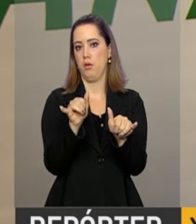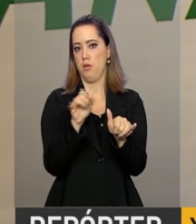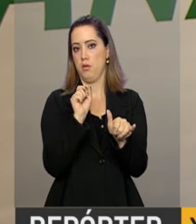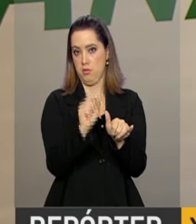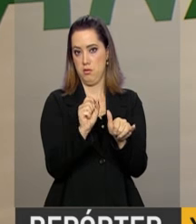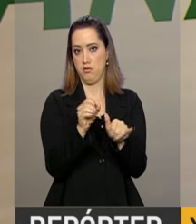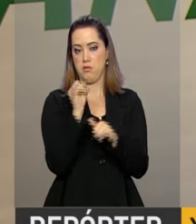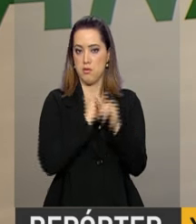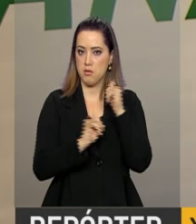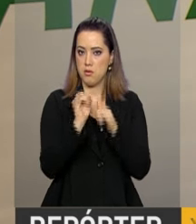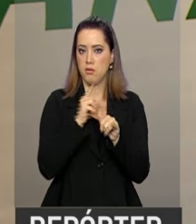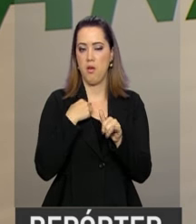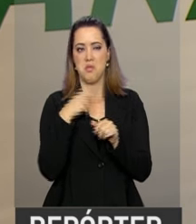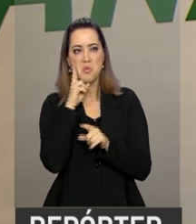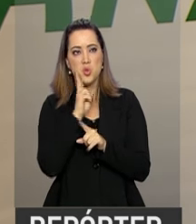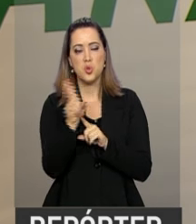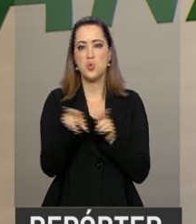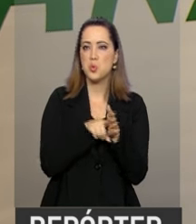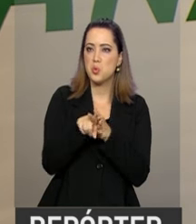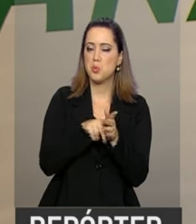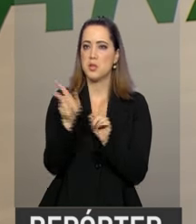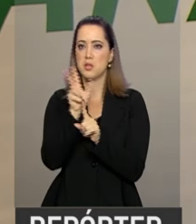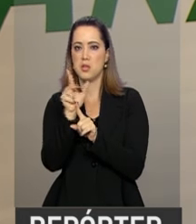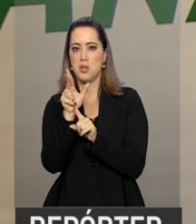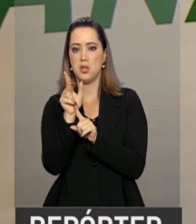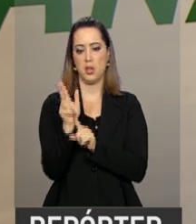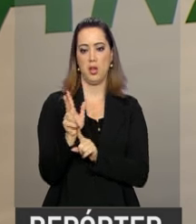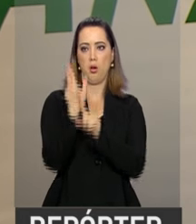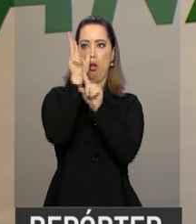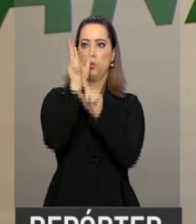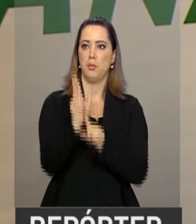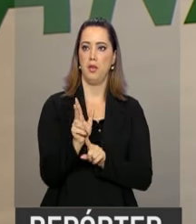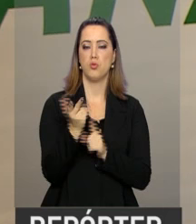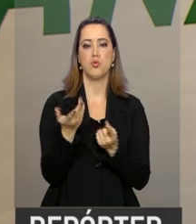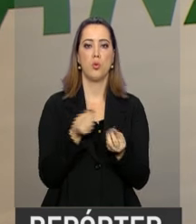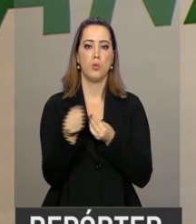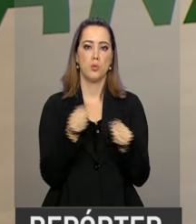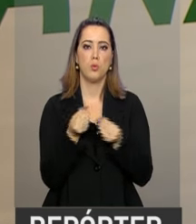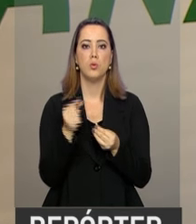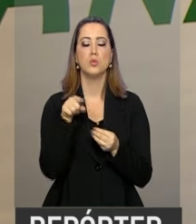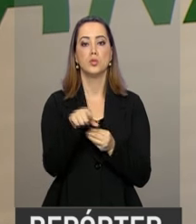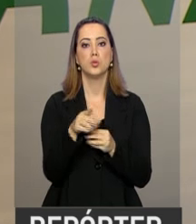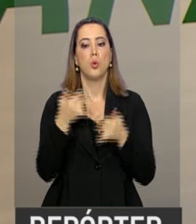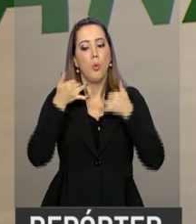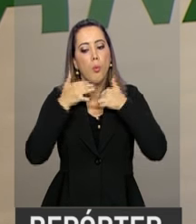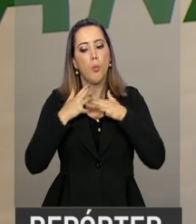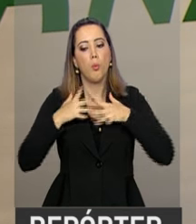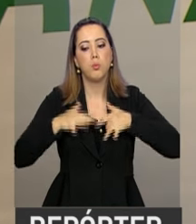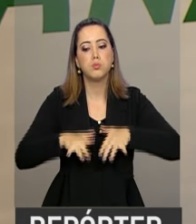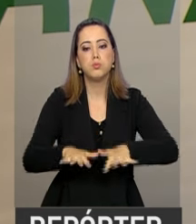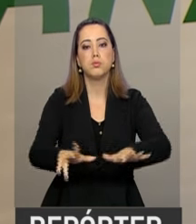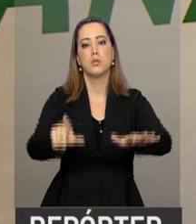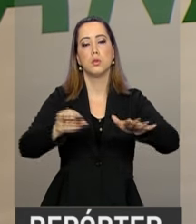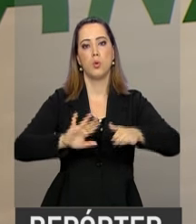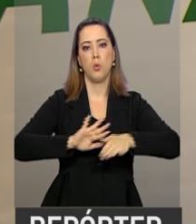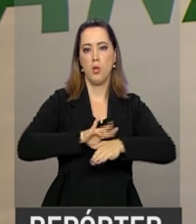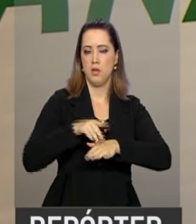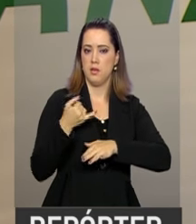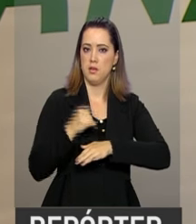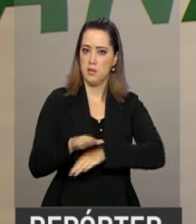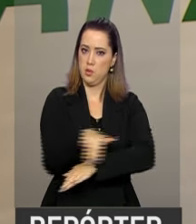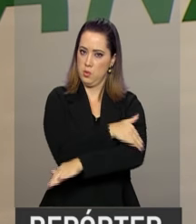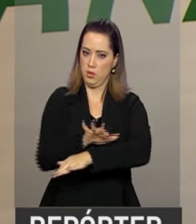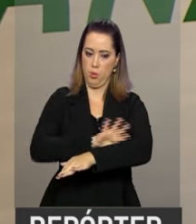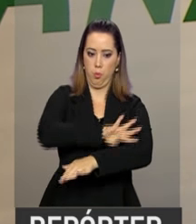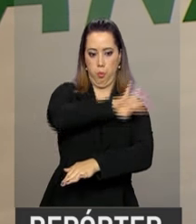potência e altura de antena, e os modelos de propagação e informações topográficas dos